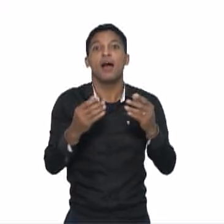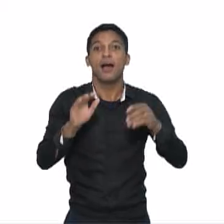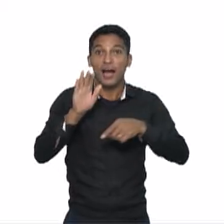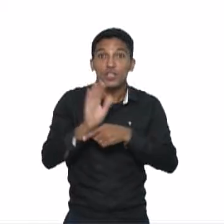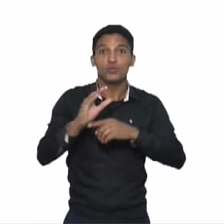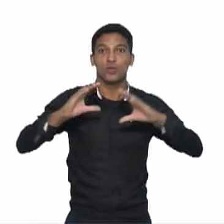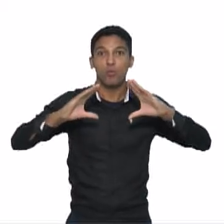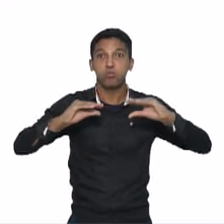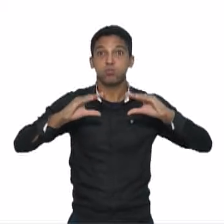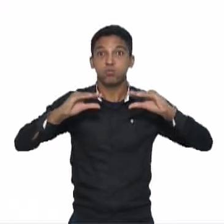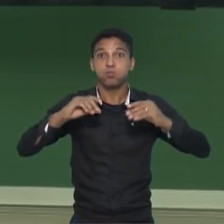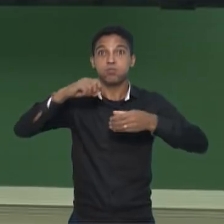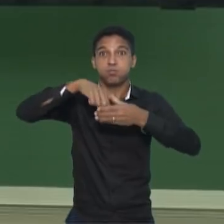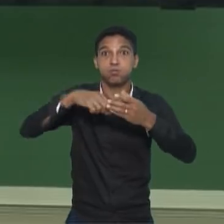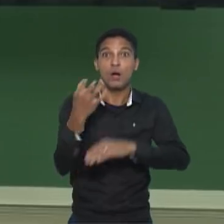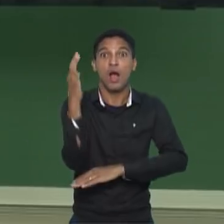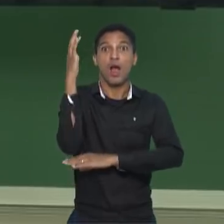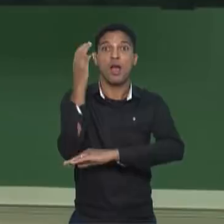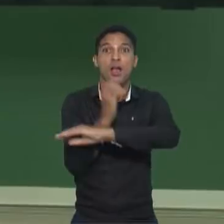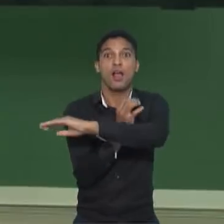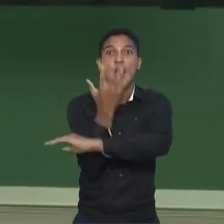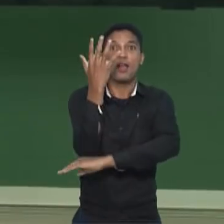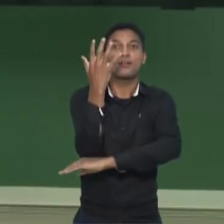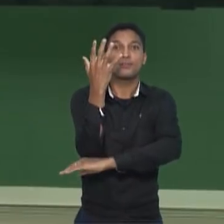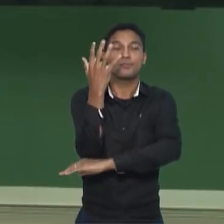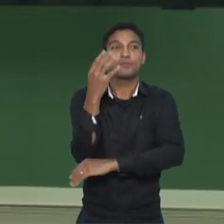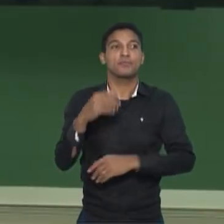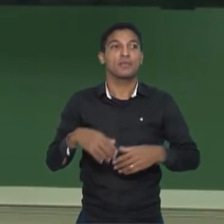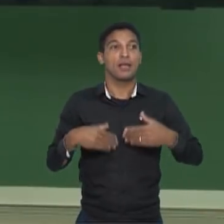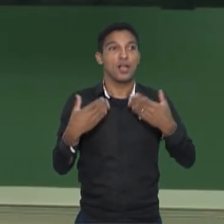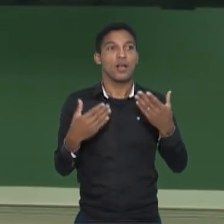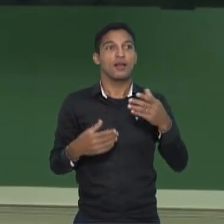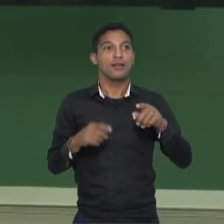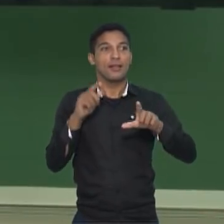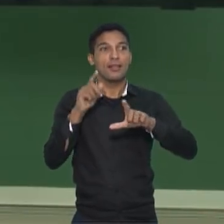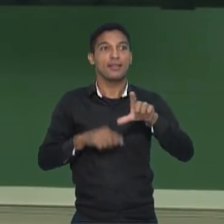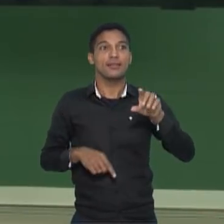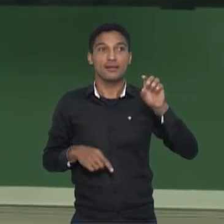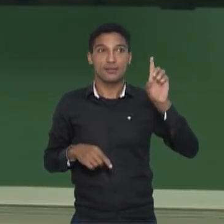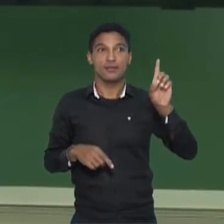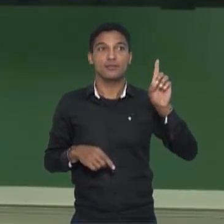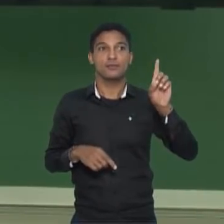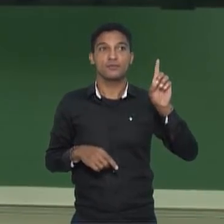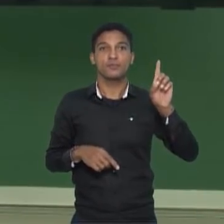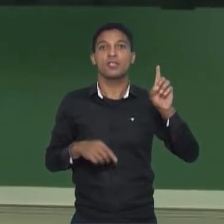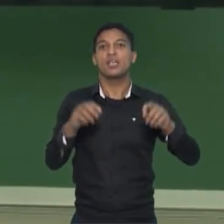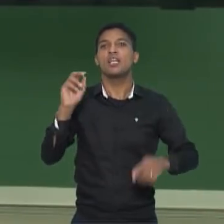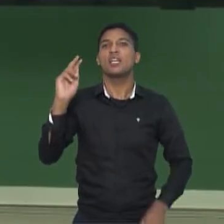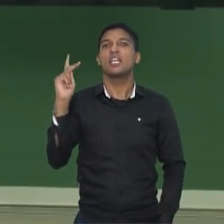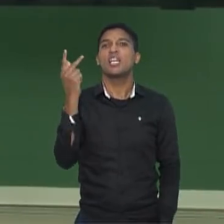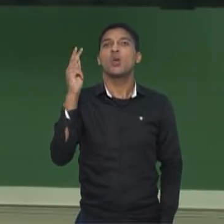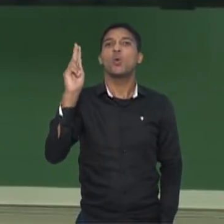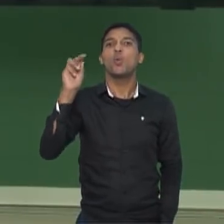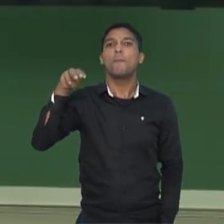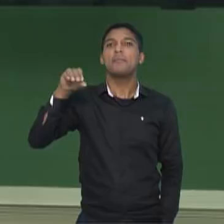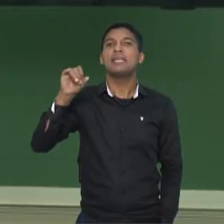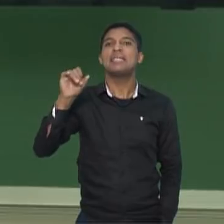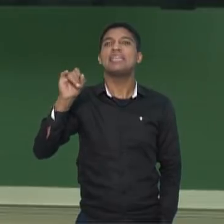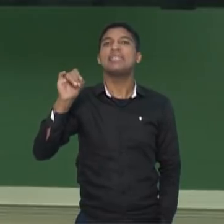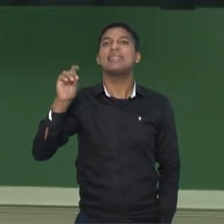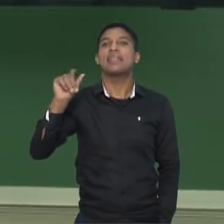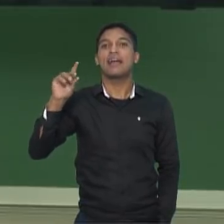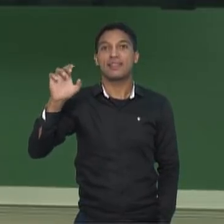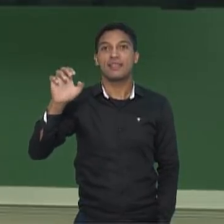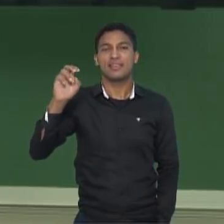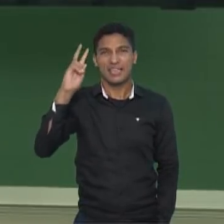processo. Lembra na imagem anterior, nas imagens anteriores, que a gente viu a folhinha caindo da árvore e que fazia